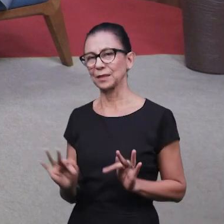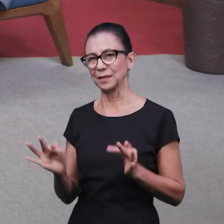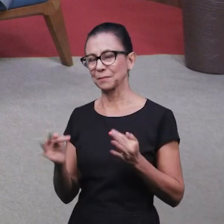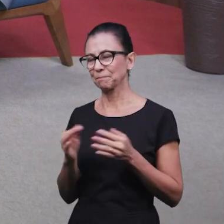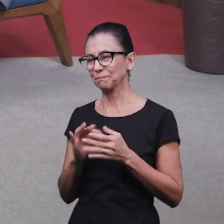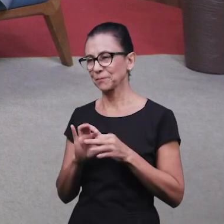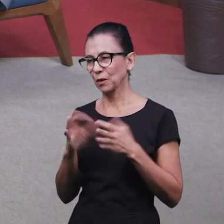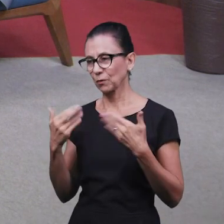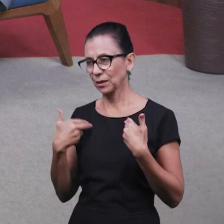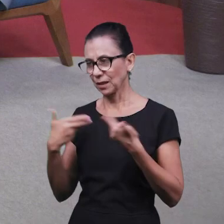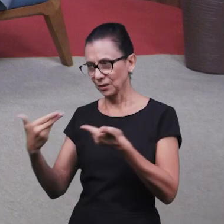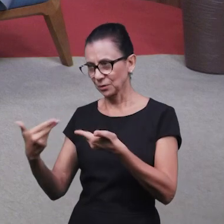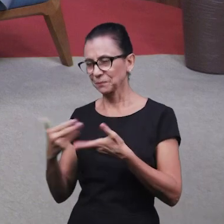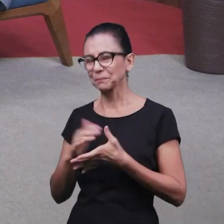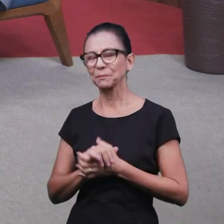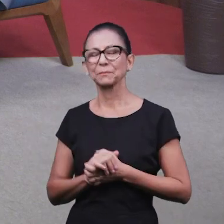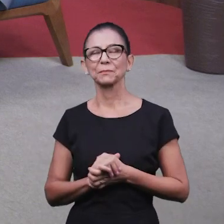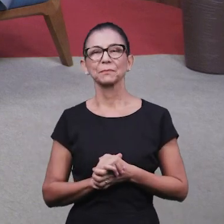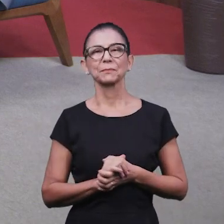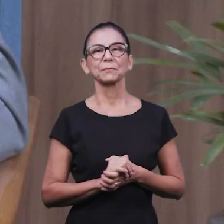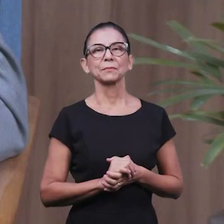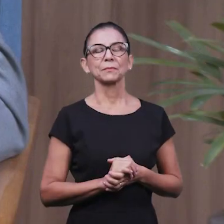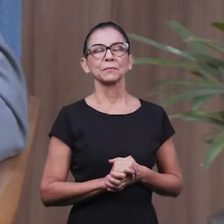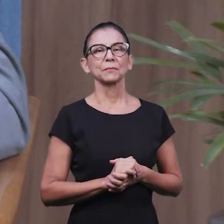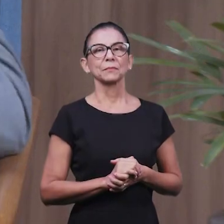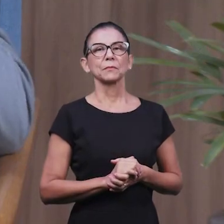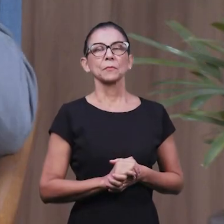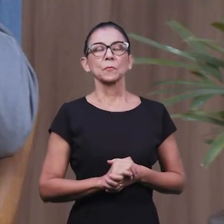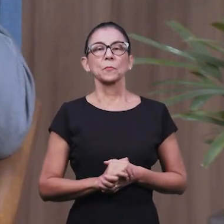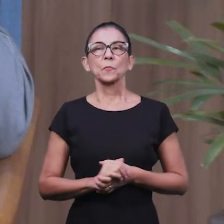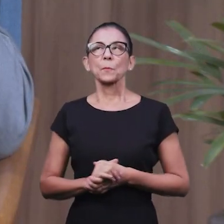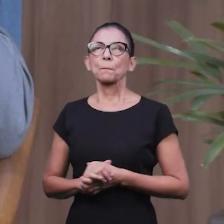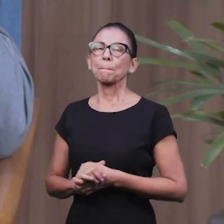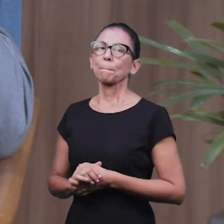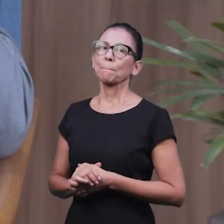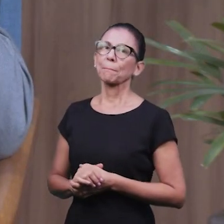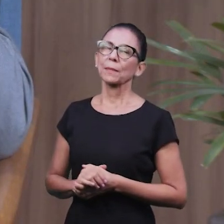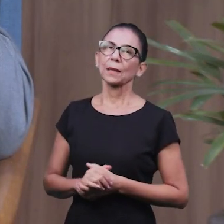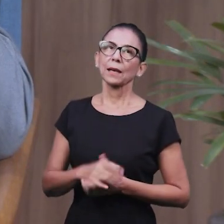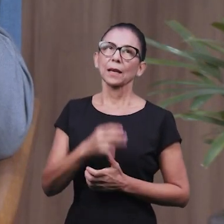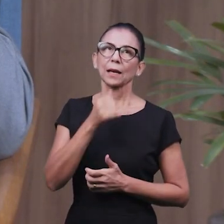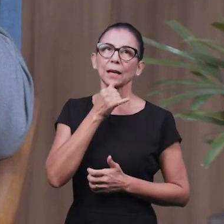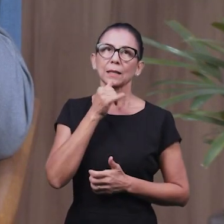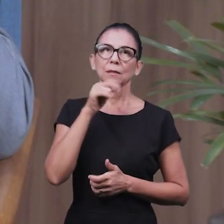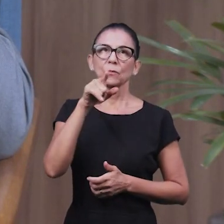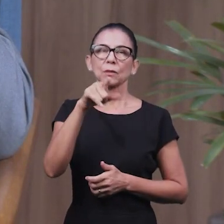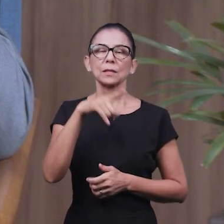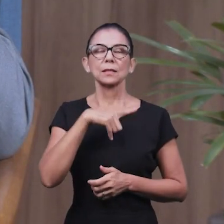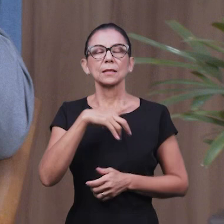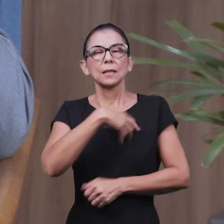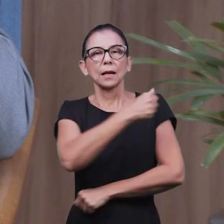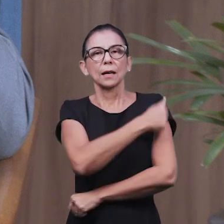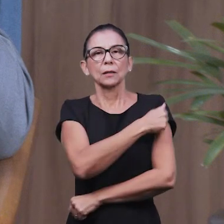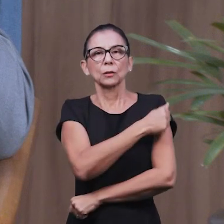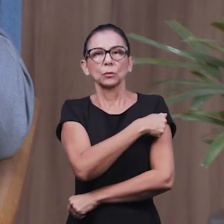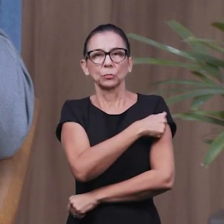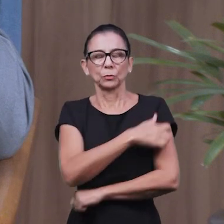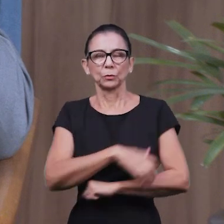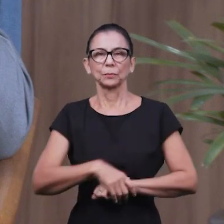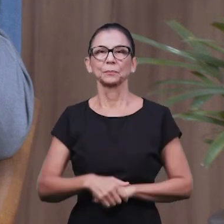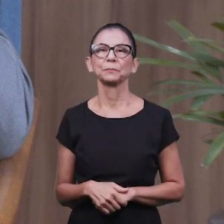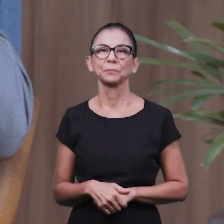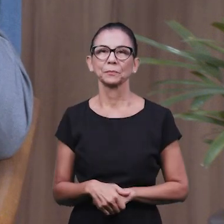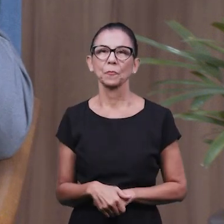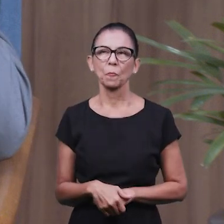à disposição. A paz do Senhor Jesus. Amém. A paz do Senhor. Quando você tem um aluno com necessidades